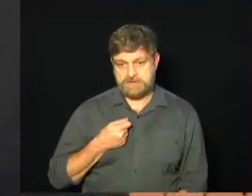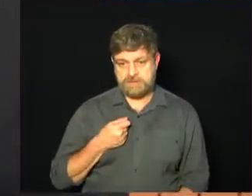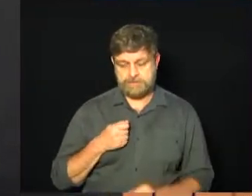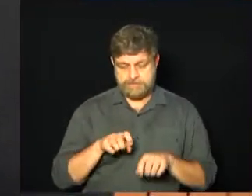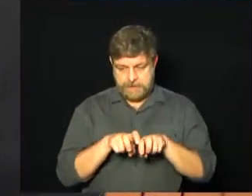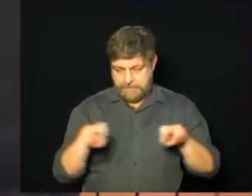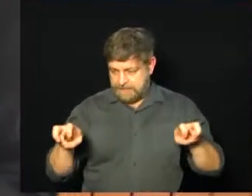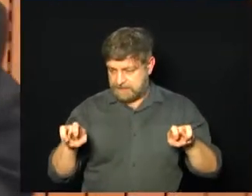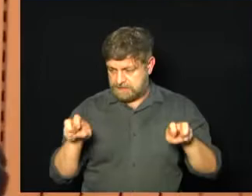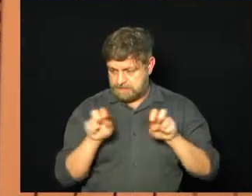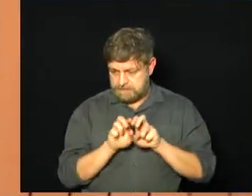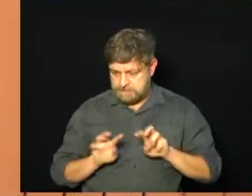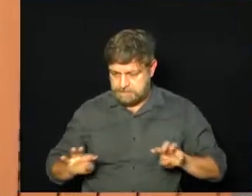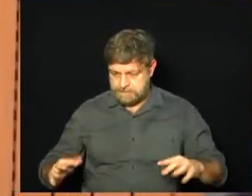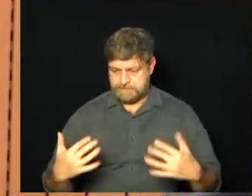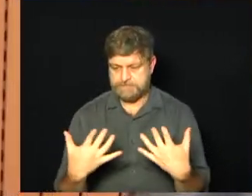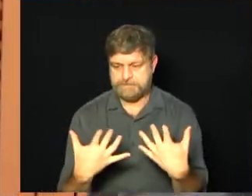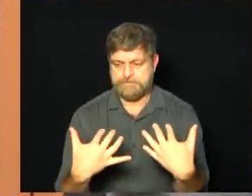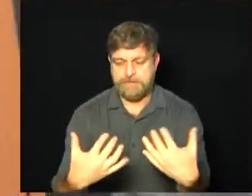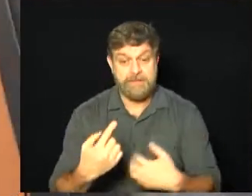ficar mais melhor.